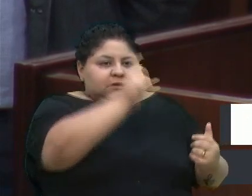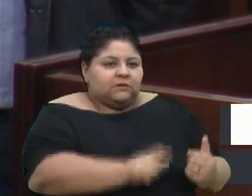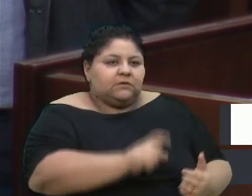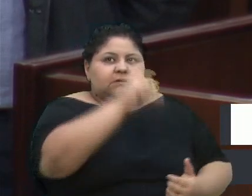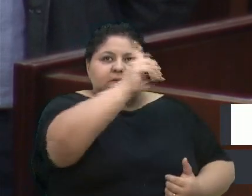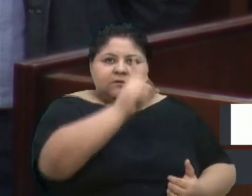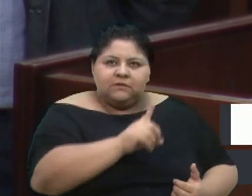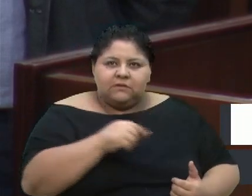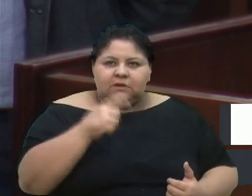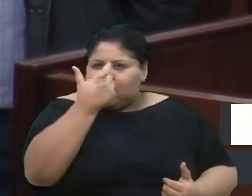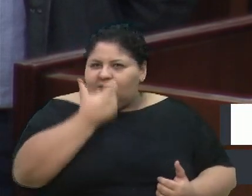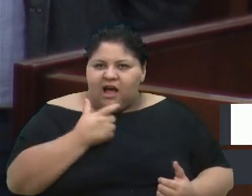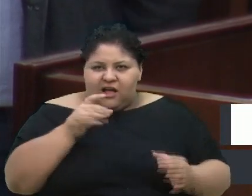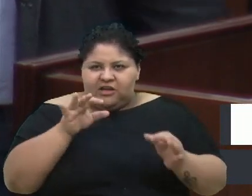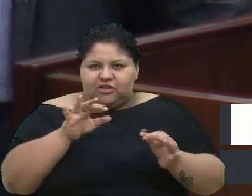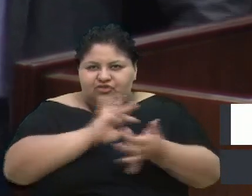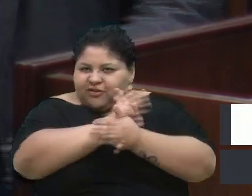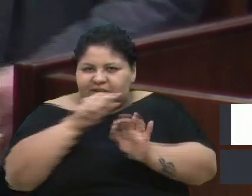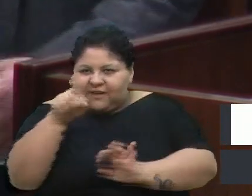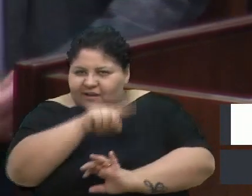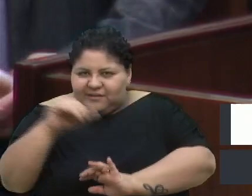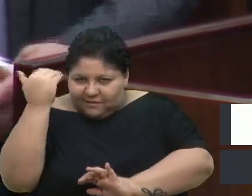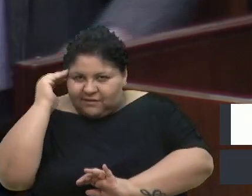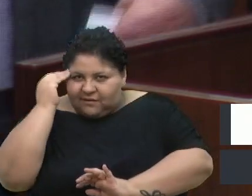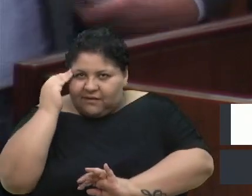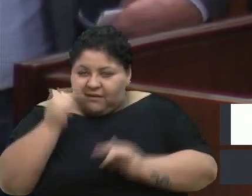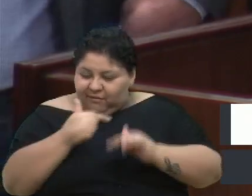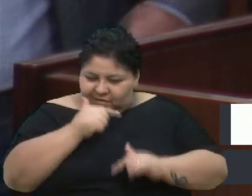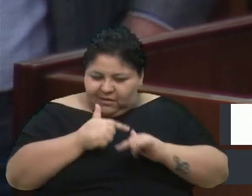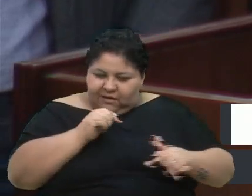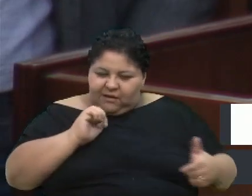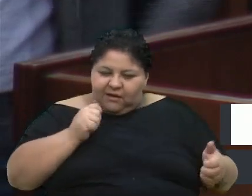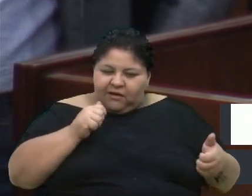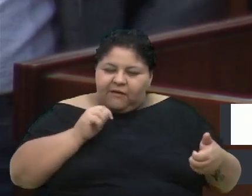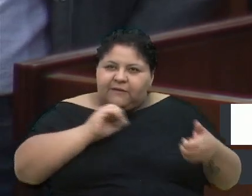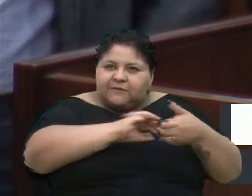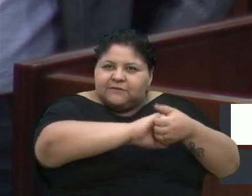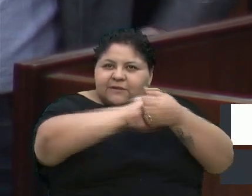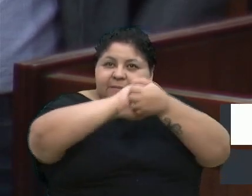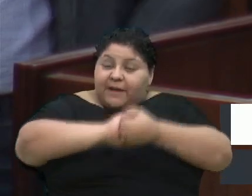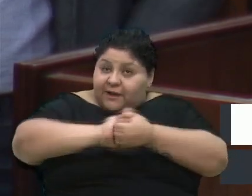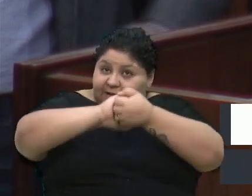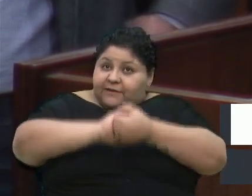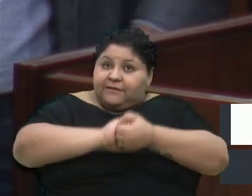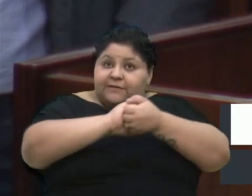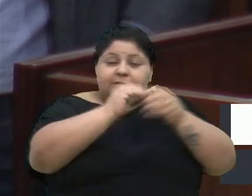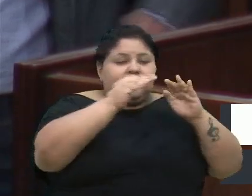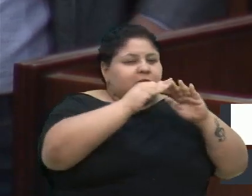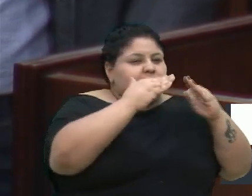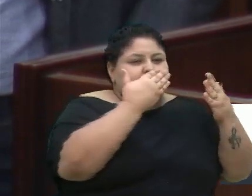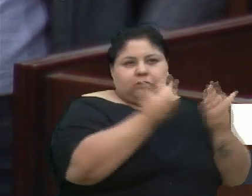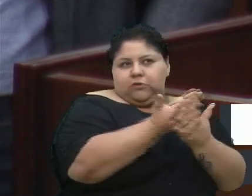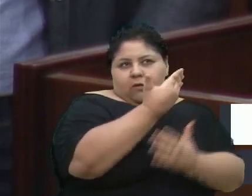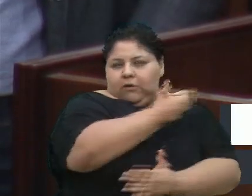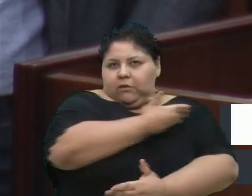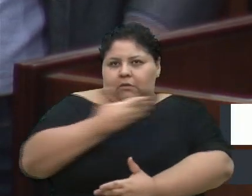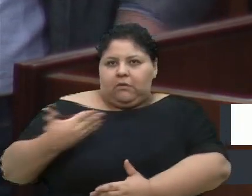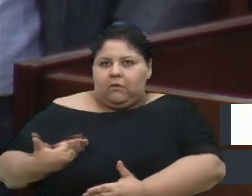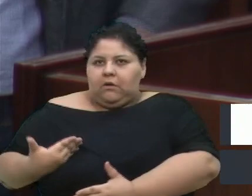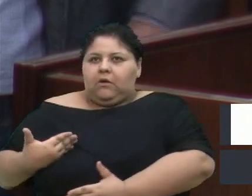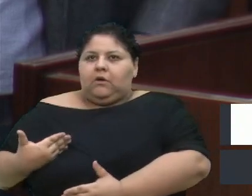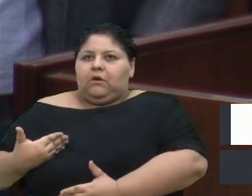ninguém sabe disso, mas o trabalho feito em parceria com escolas públicas, instituições de ensino